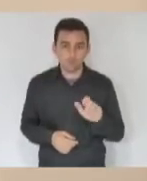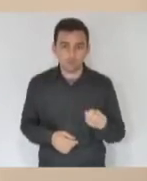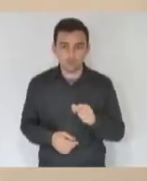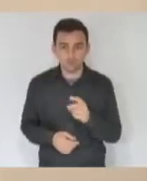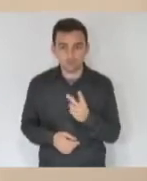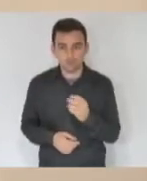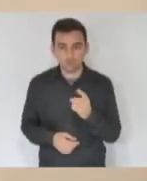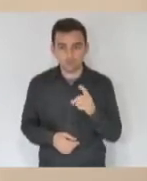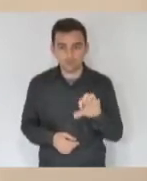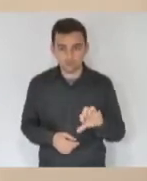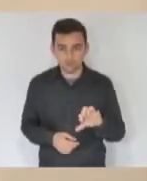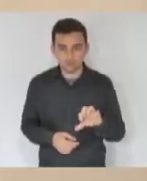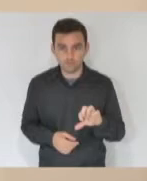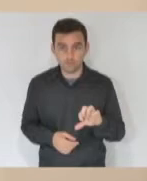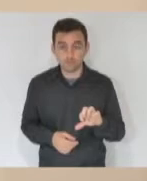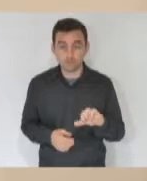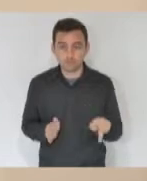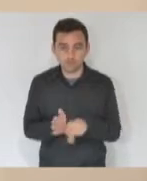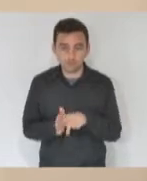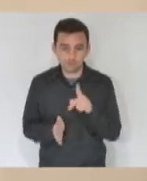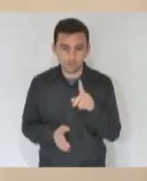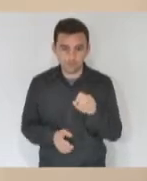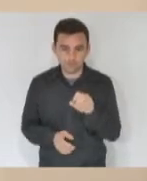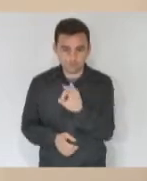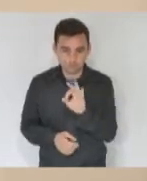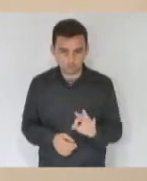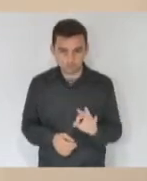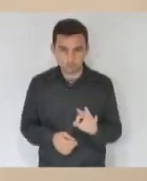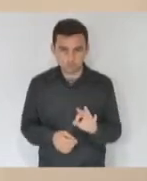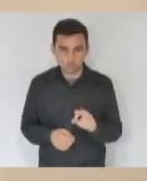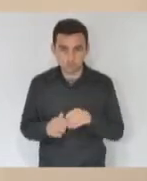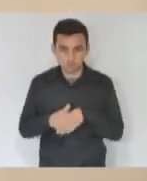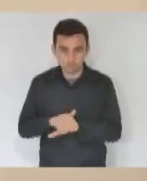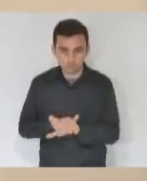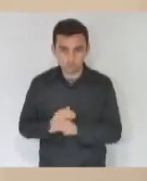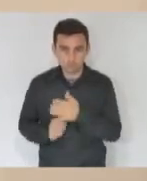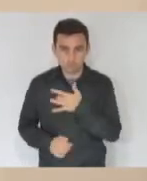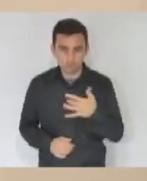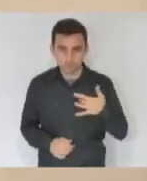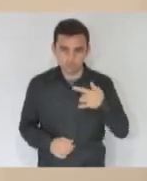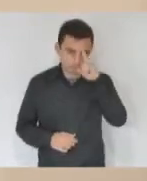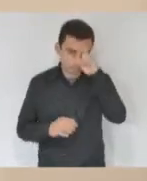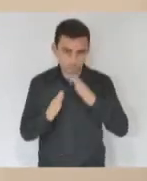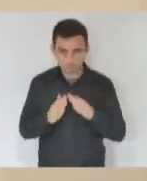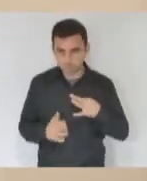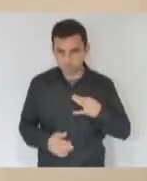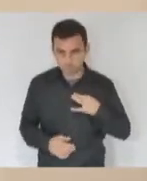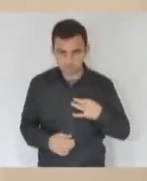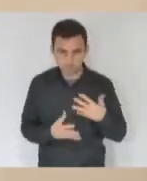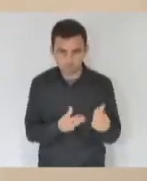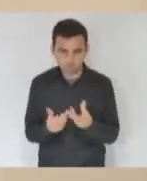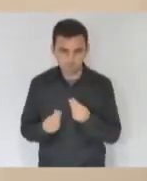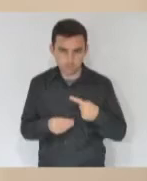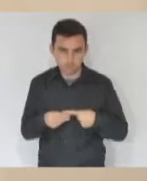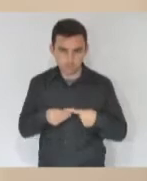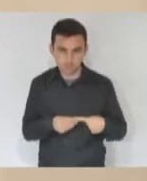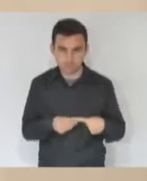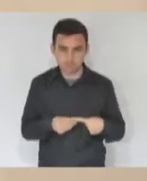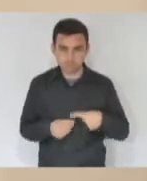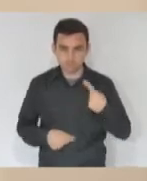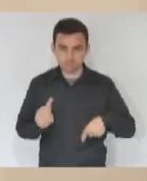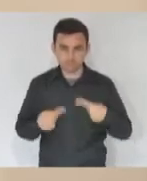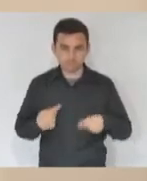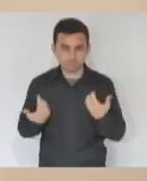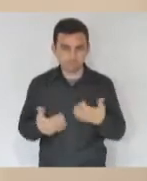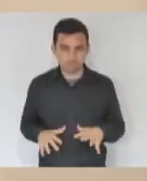de 10% do Fundo Estadual de Saúde para os hospitais filantrópicos de diversos municípios. Em discussão, não havendo quem queira discutir,